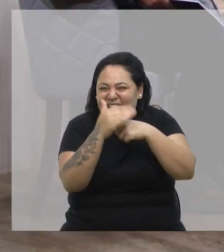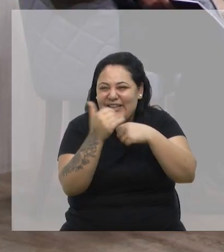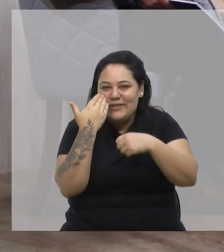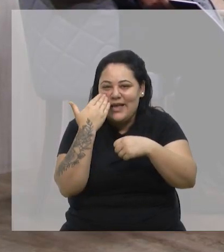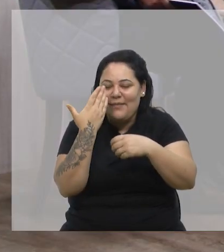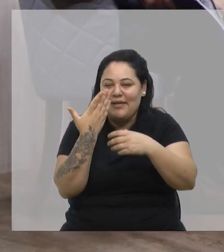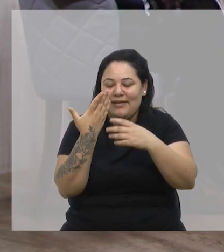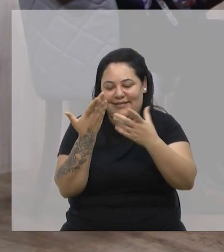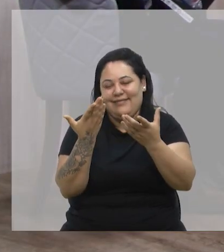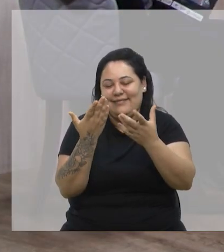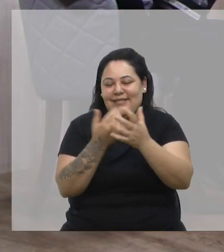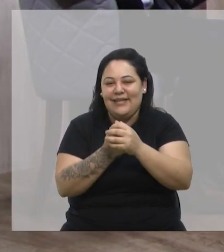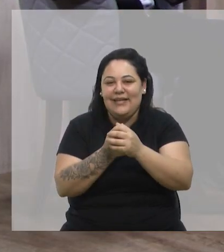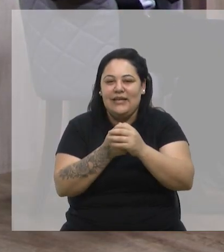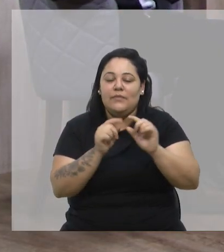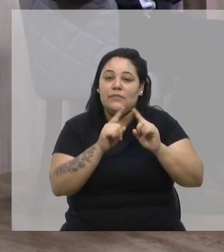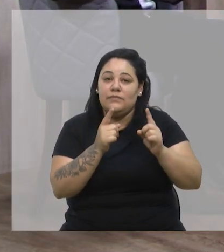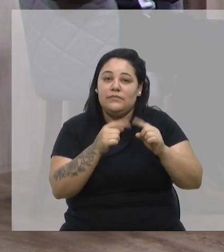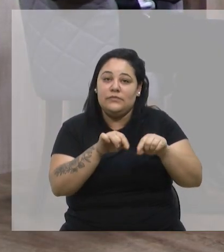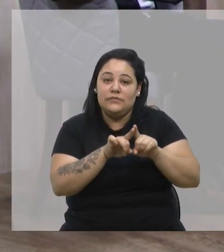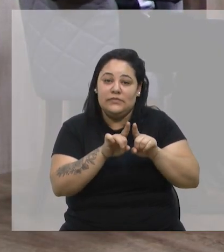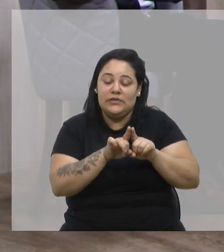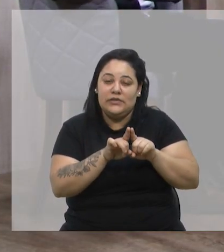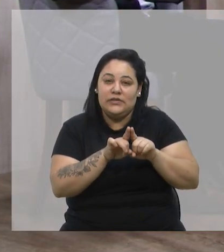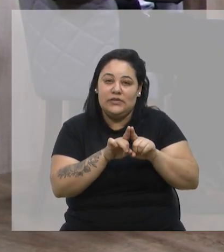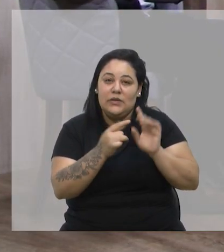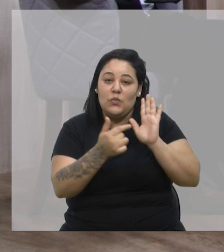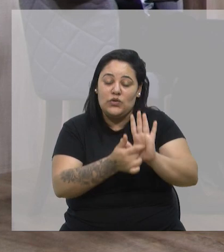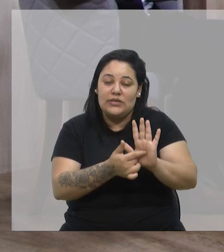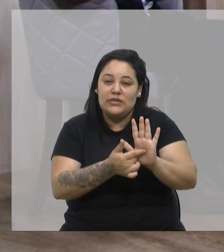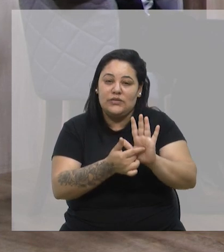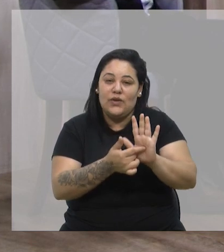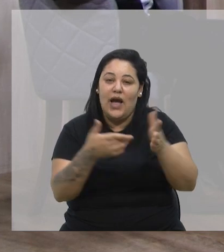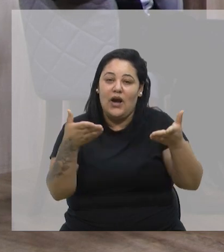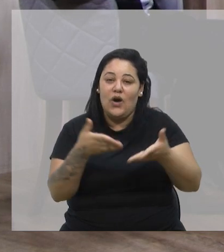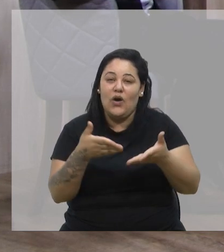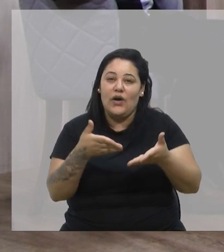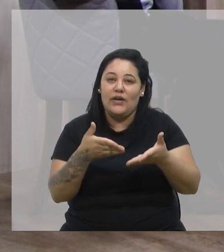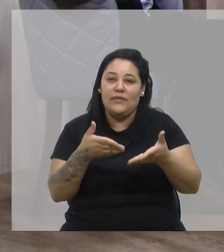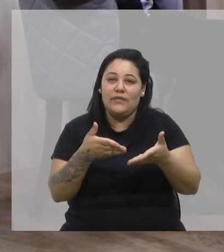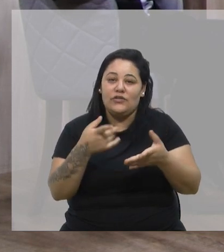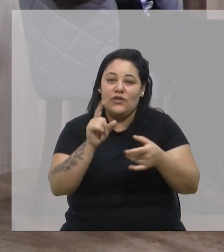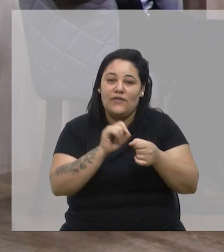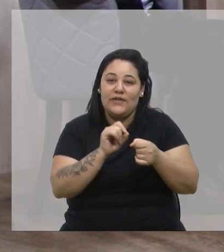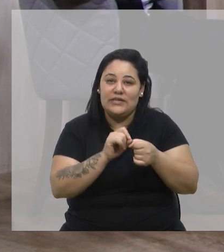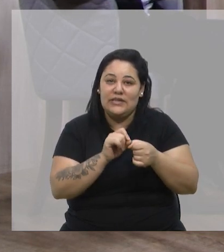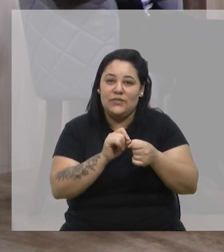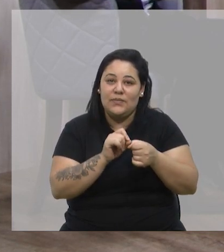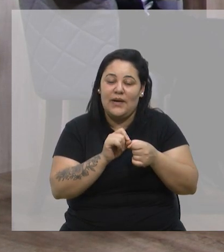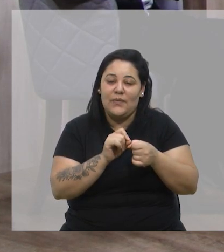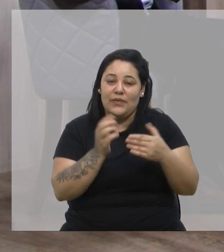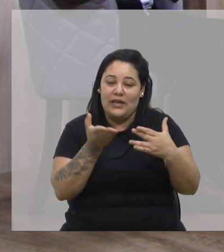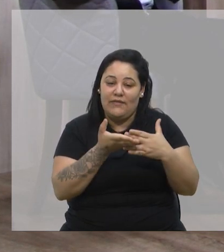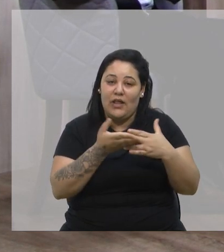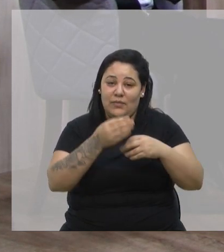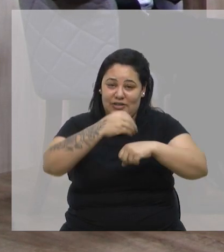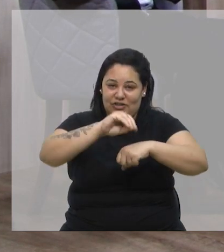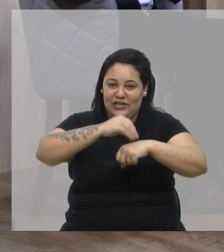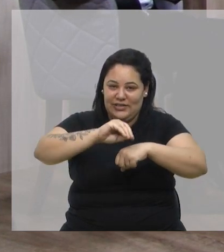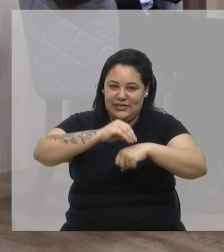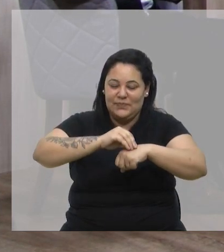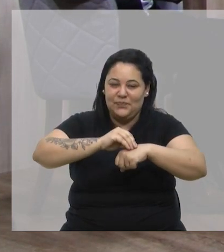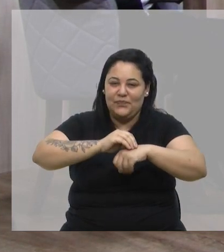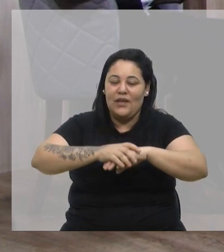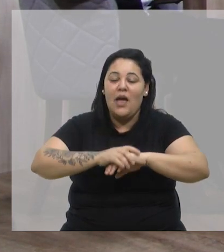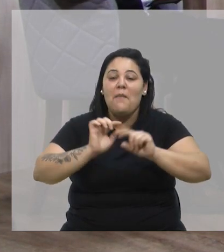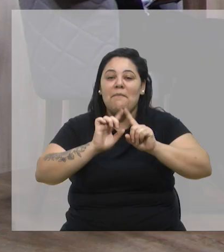né? E a propósito disso, eu acho que também ali a produção fascinal, que nós vamos entrar numa pausa para as dicas do